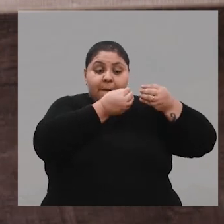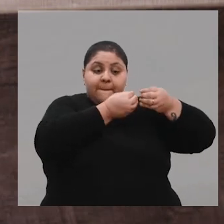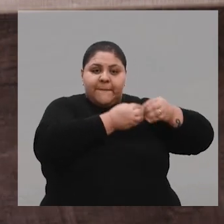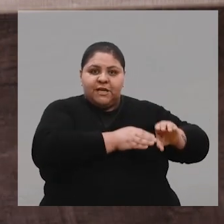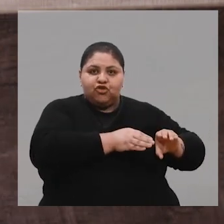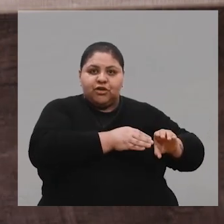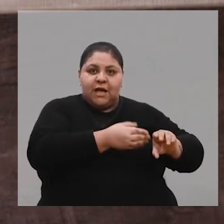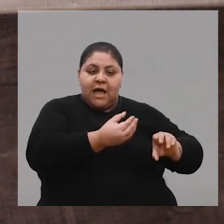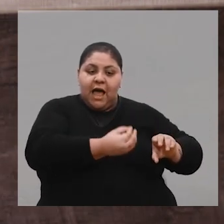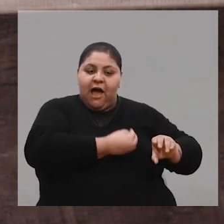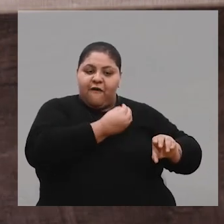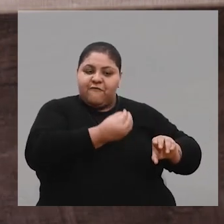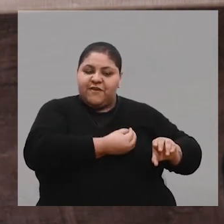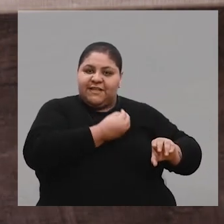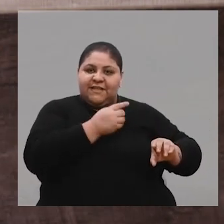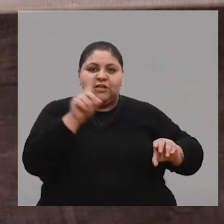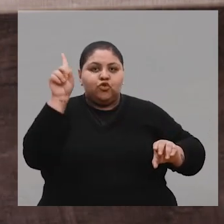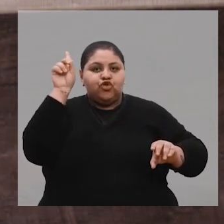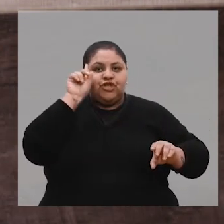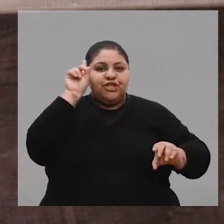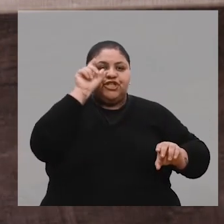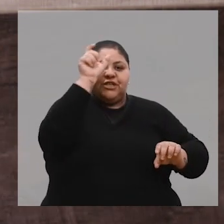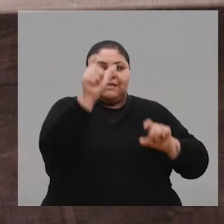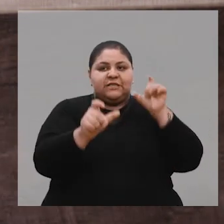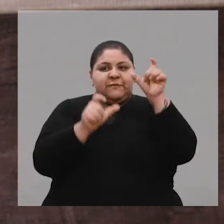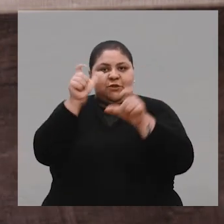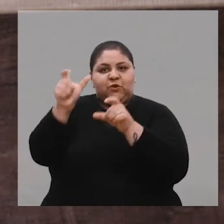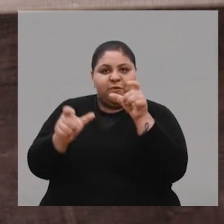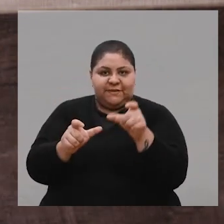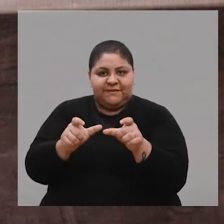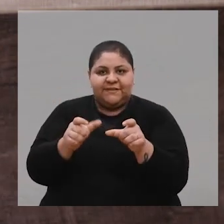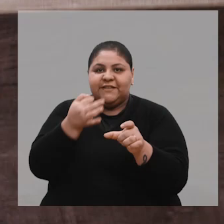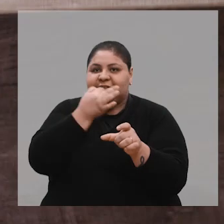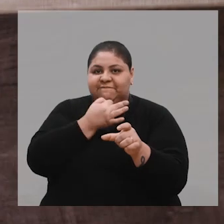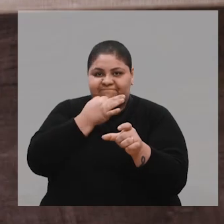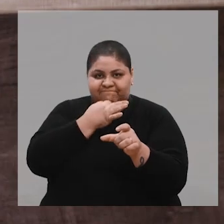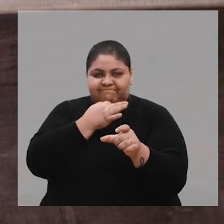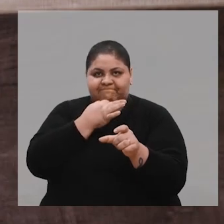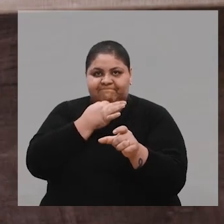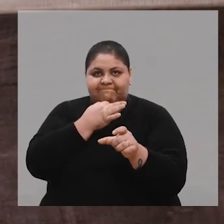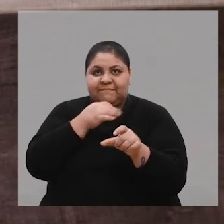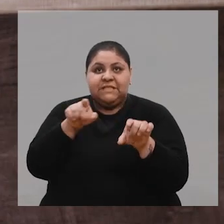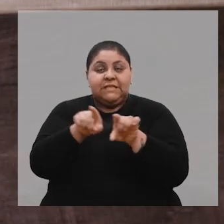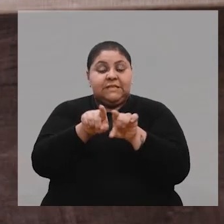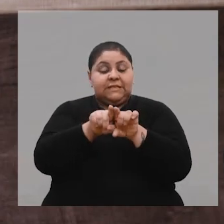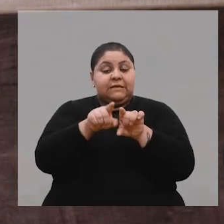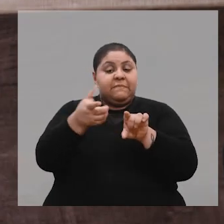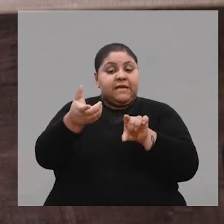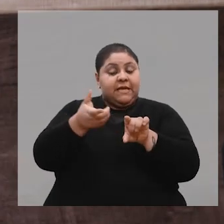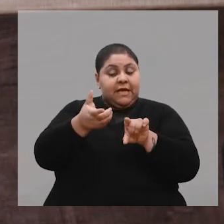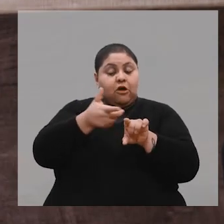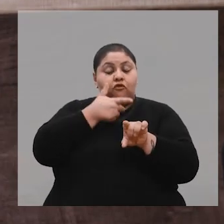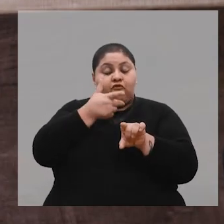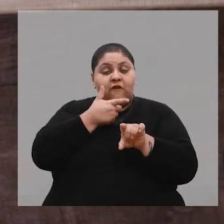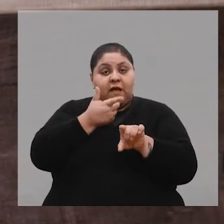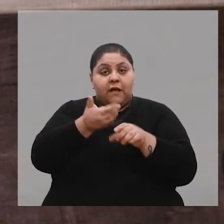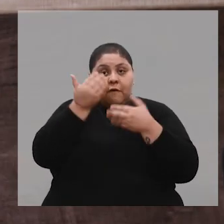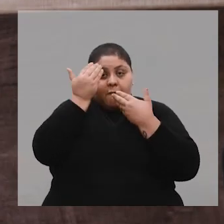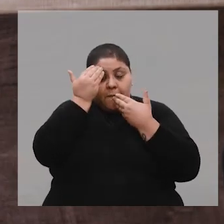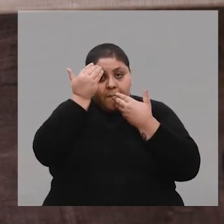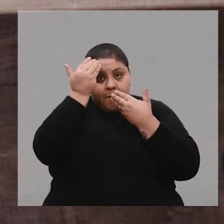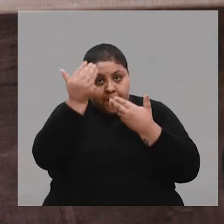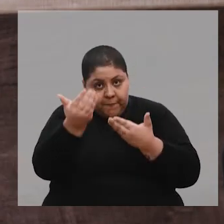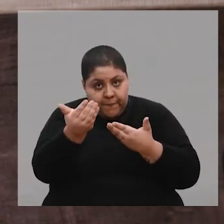que se refere à vida do cotidiano das pessoas, né? E aqui também quero ressaltar e